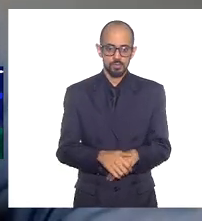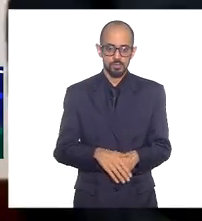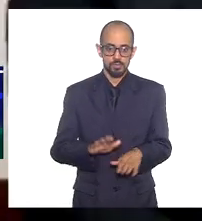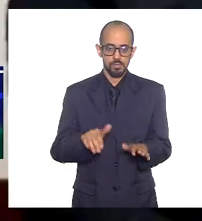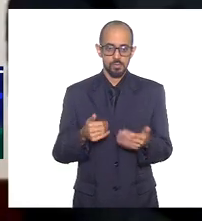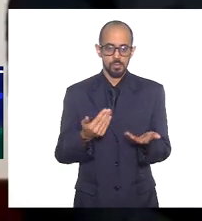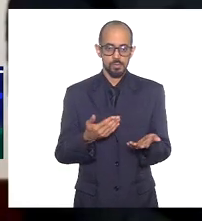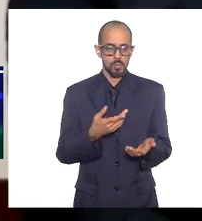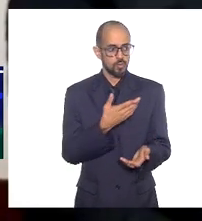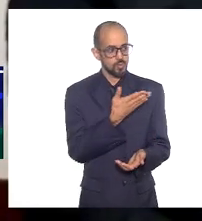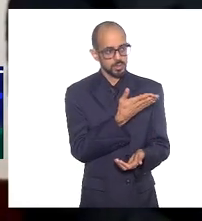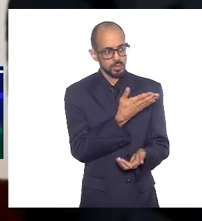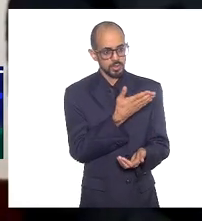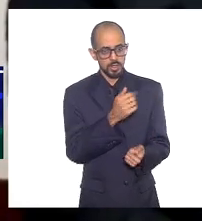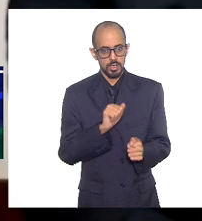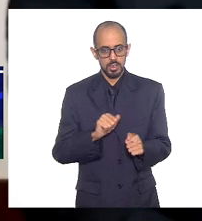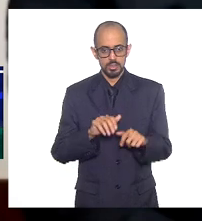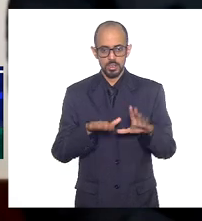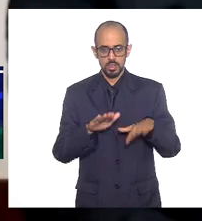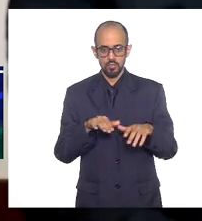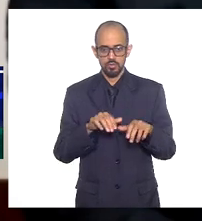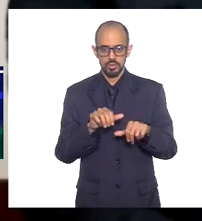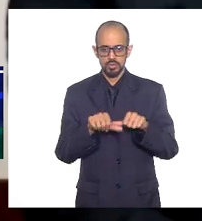Vossa Excelência deve ter mexido uma palavra.